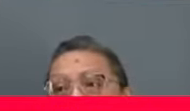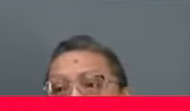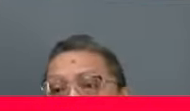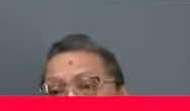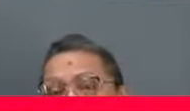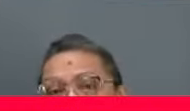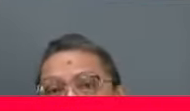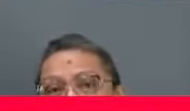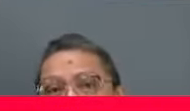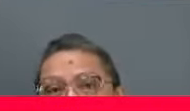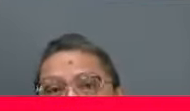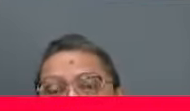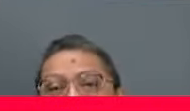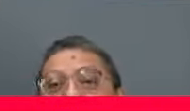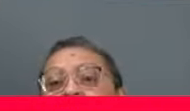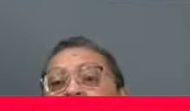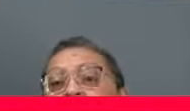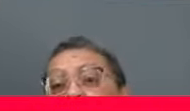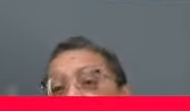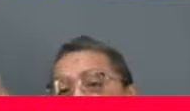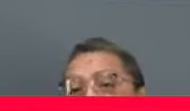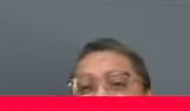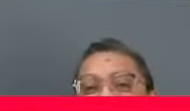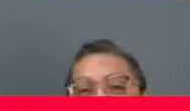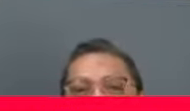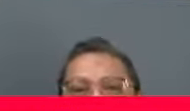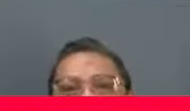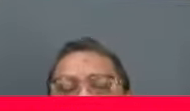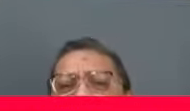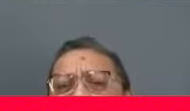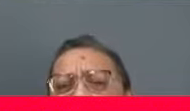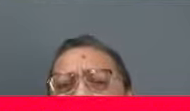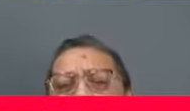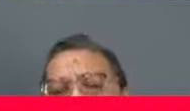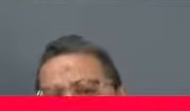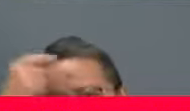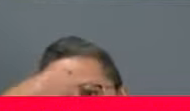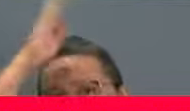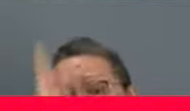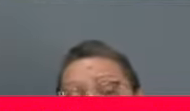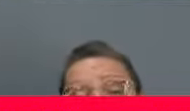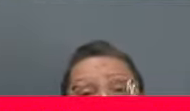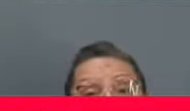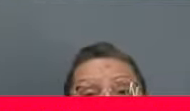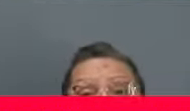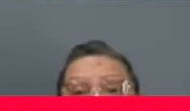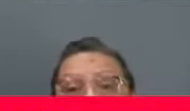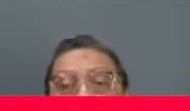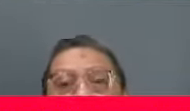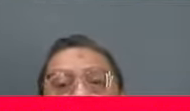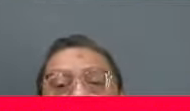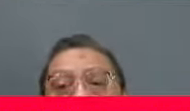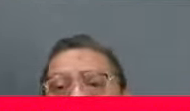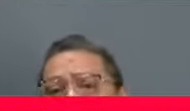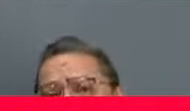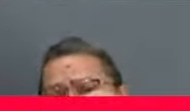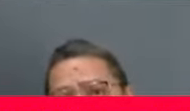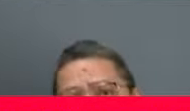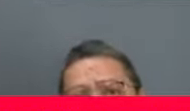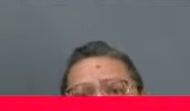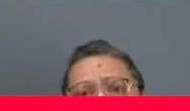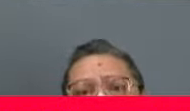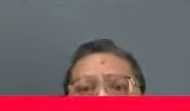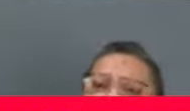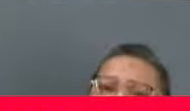genocida alguém que garantiu a vacina na covid para todos os brasileiros sem exceção inclusive pros integrantes da Extrema